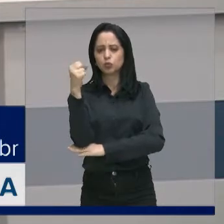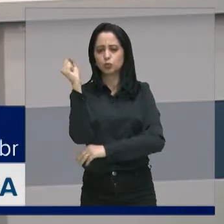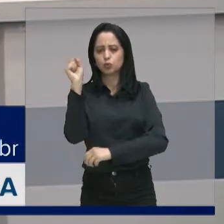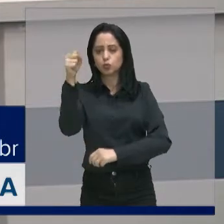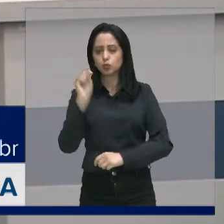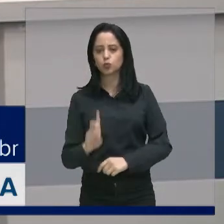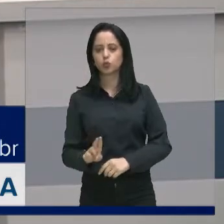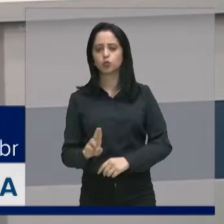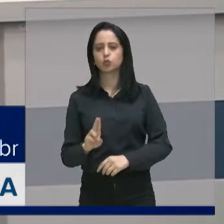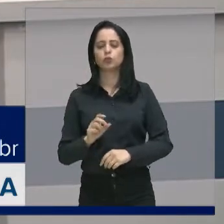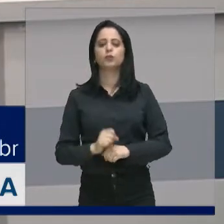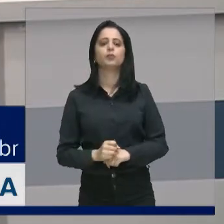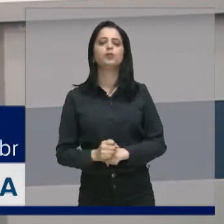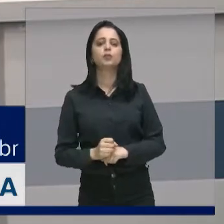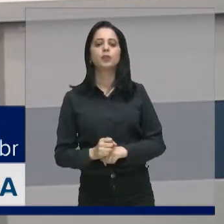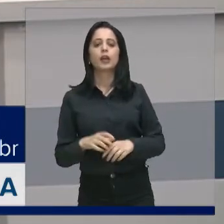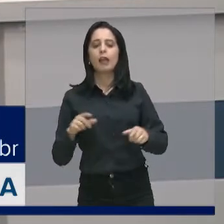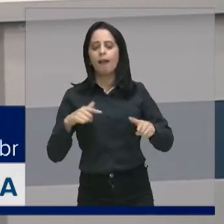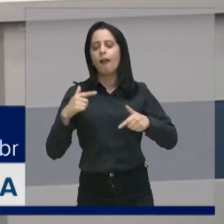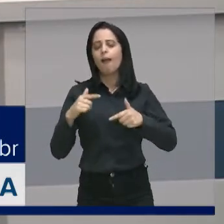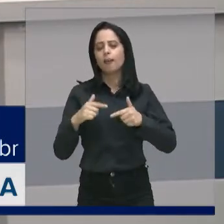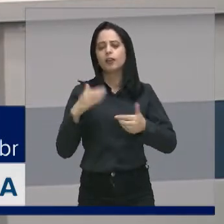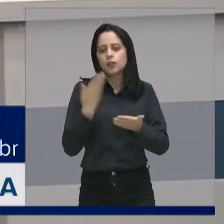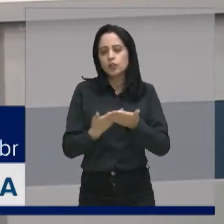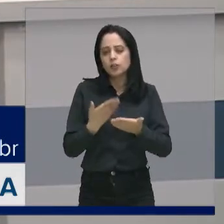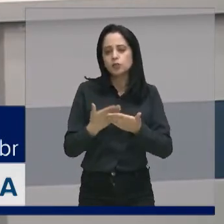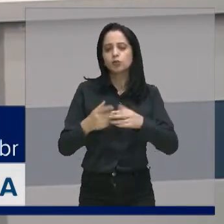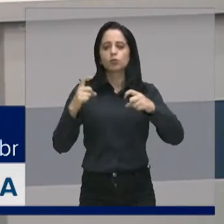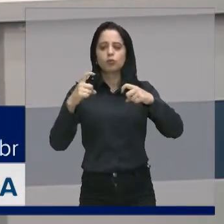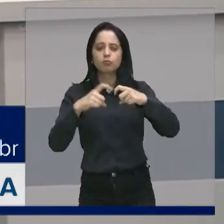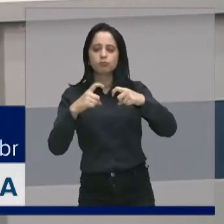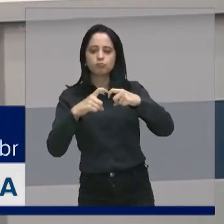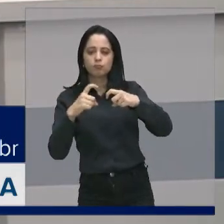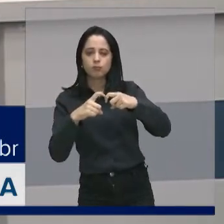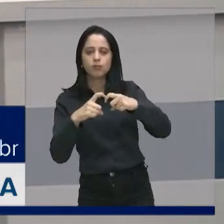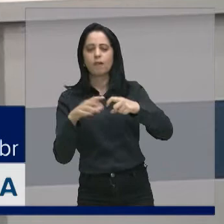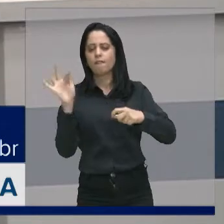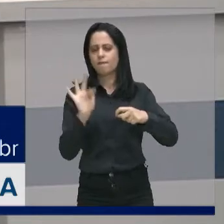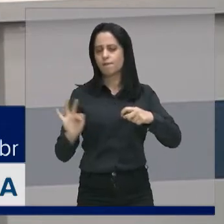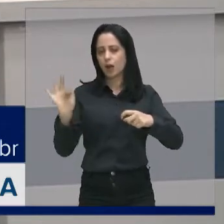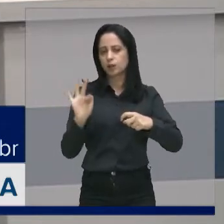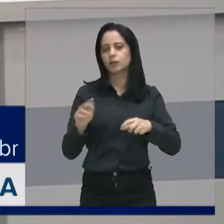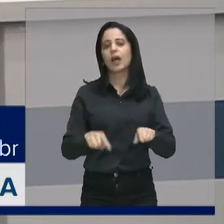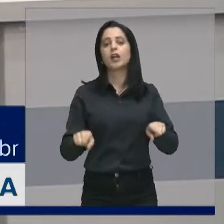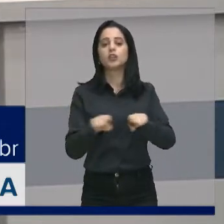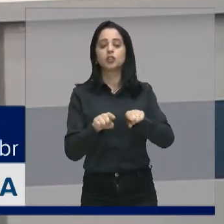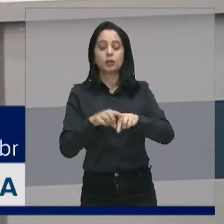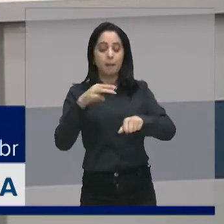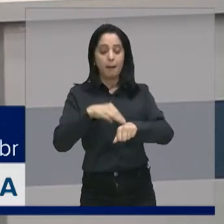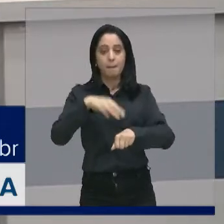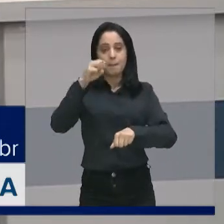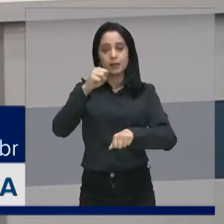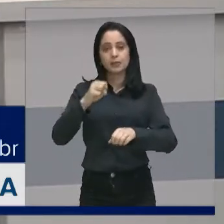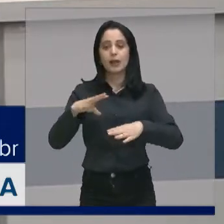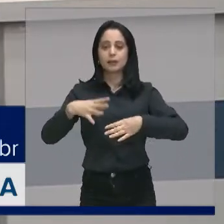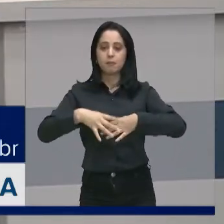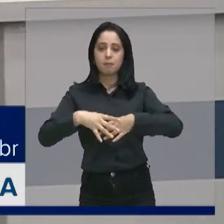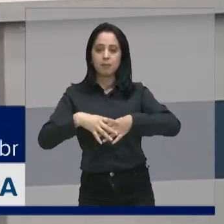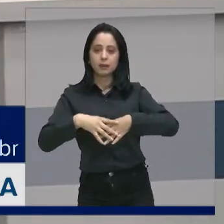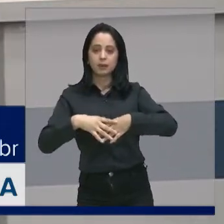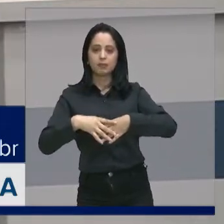médio, onde também fez a faculdade de Física. Fez mestrado em Matemática na Universidade de Brasília